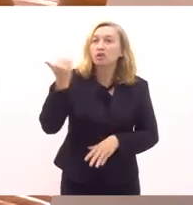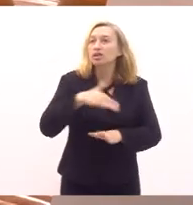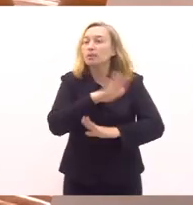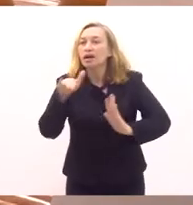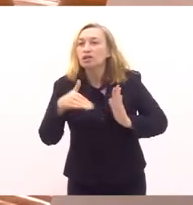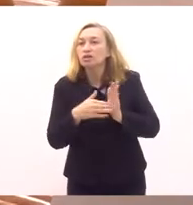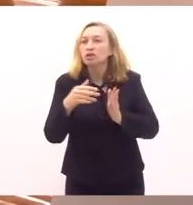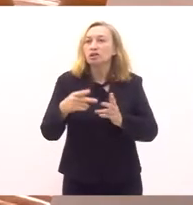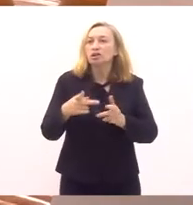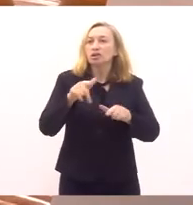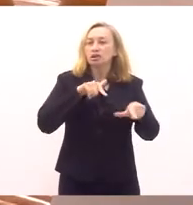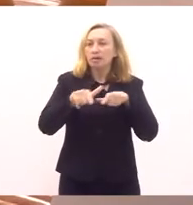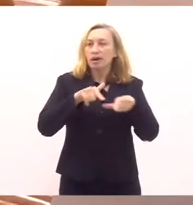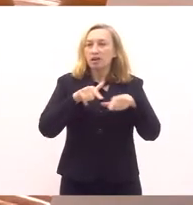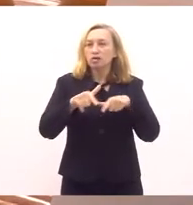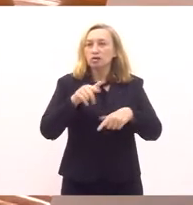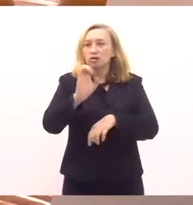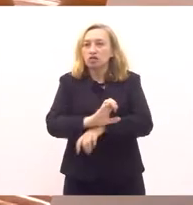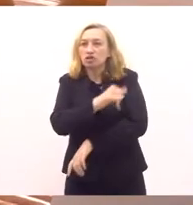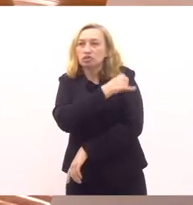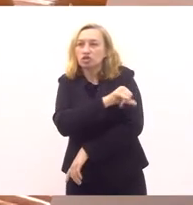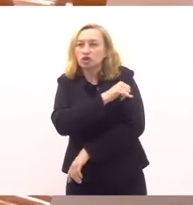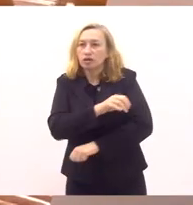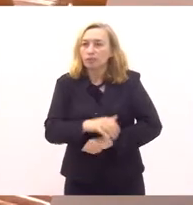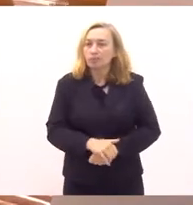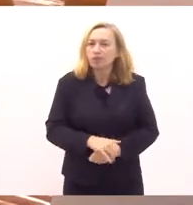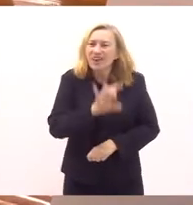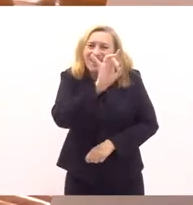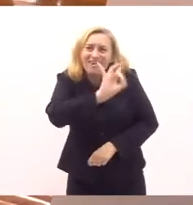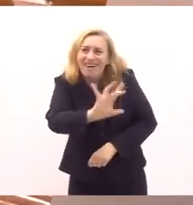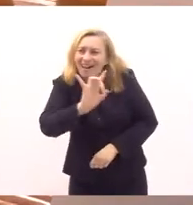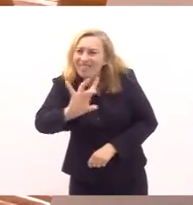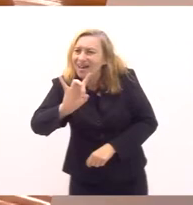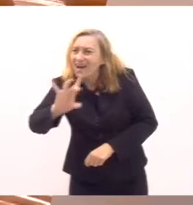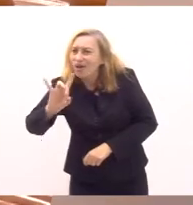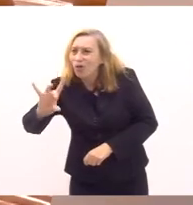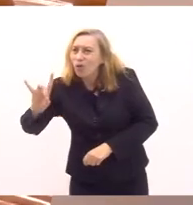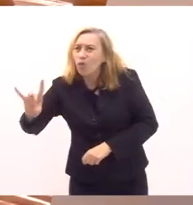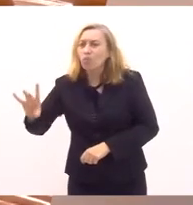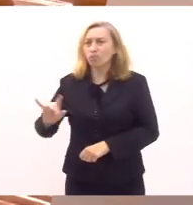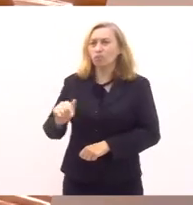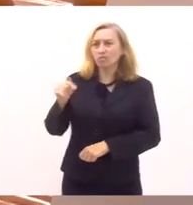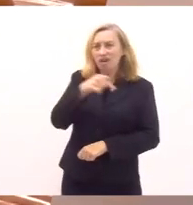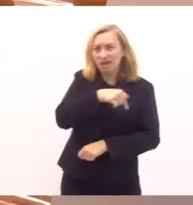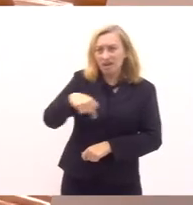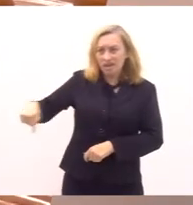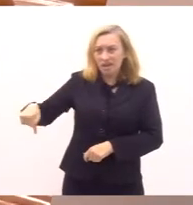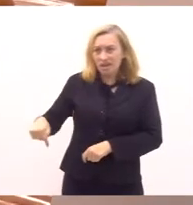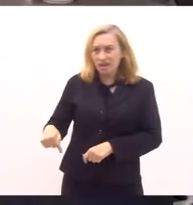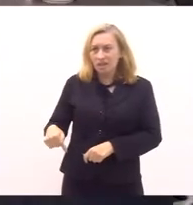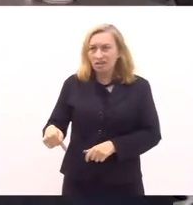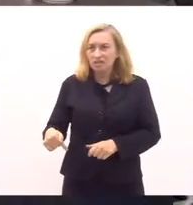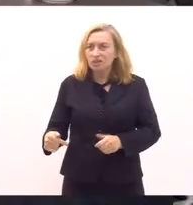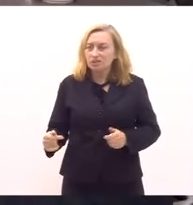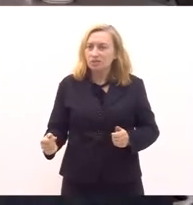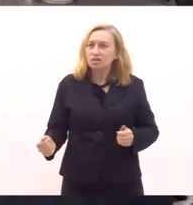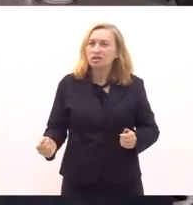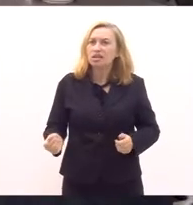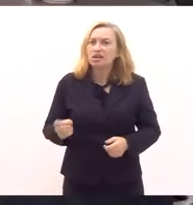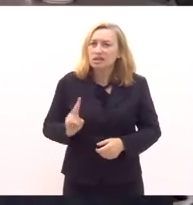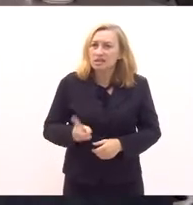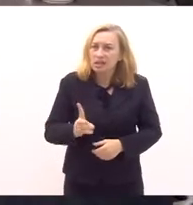todos os trabalhadores do Estado do Rio de Janeiro. E cada um elemento desse aqui participam de